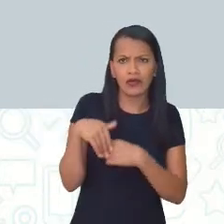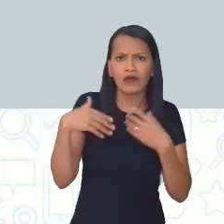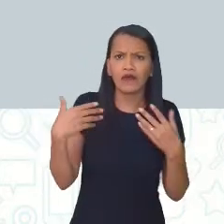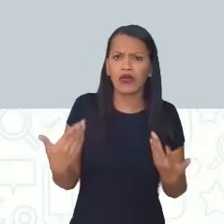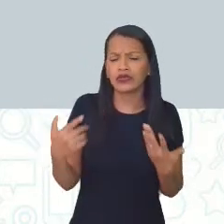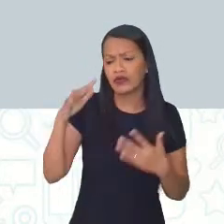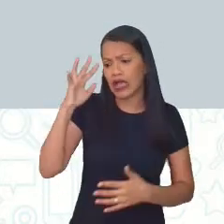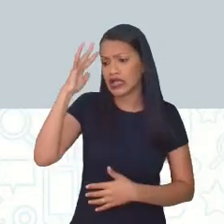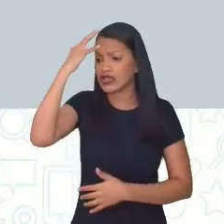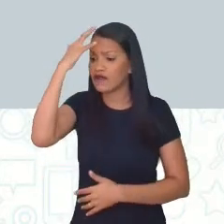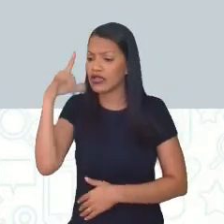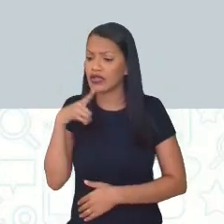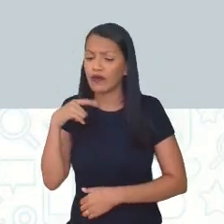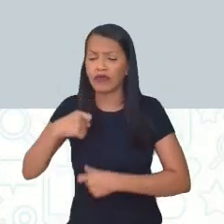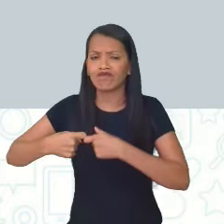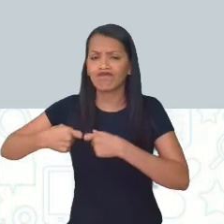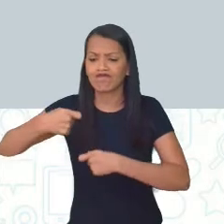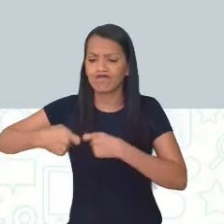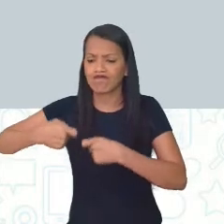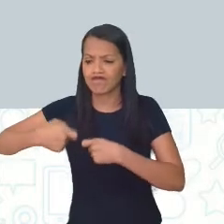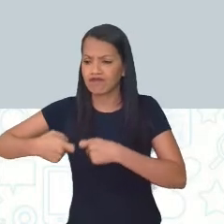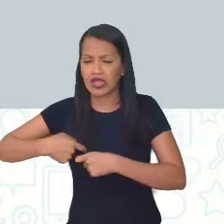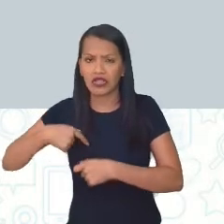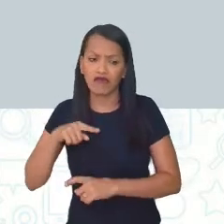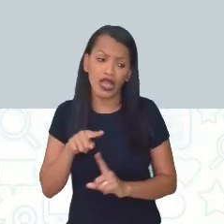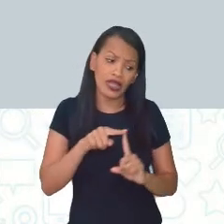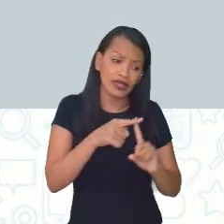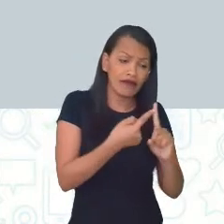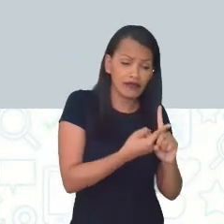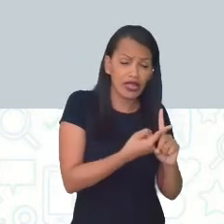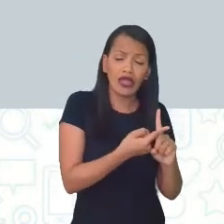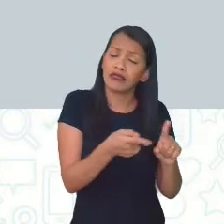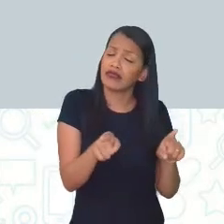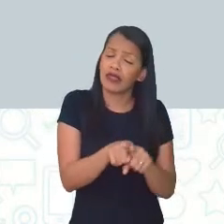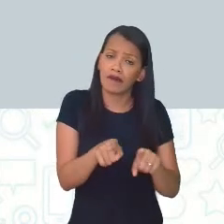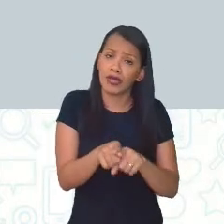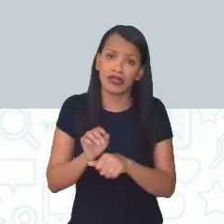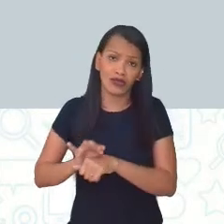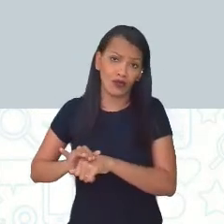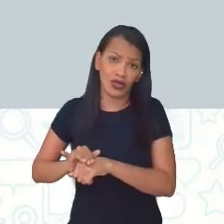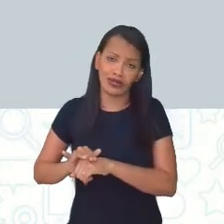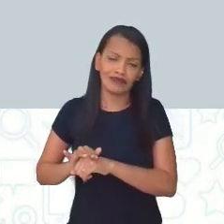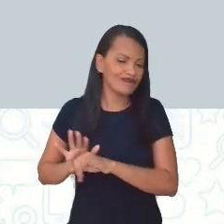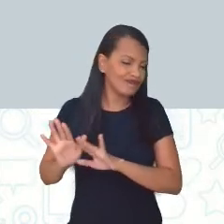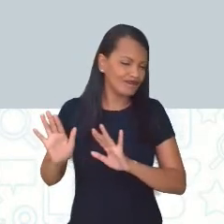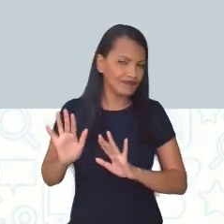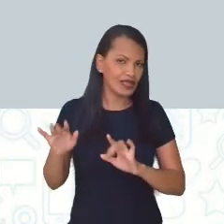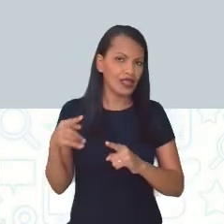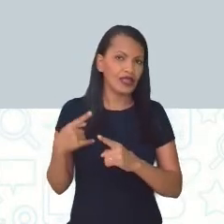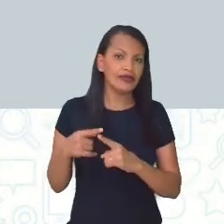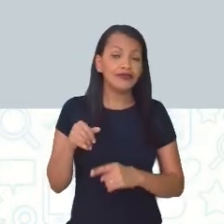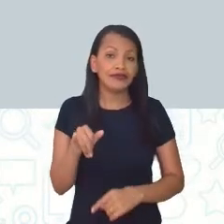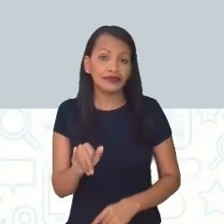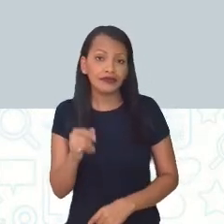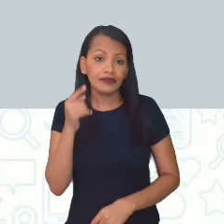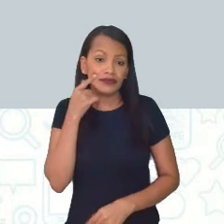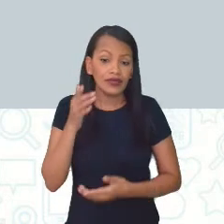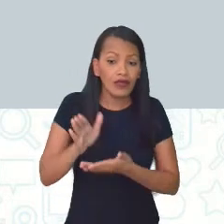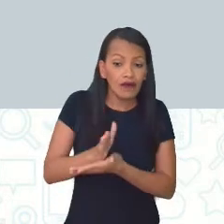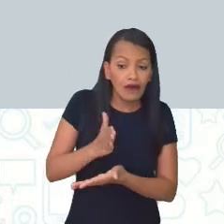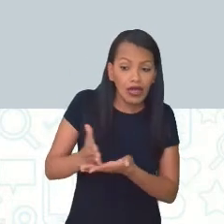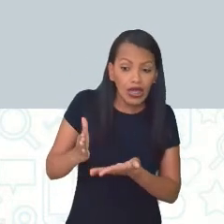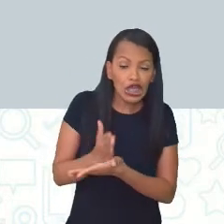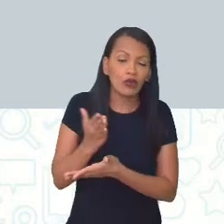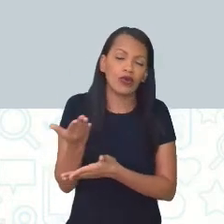ela decidir ter uma relação sexual, ela nem vai engravidar, nem realmente ser contaminada, ou se ela estiver com alguma doença,